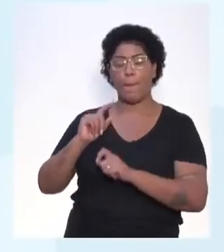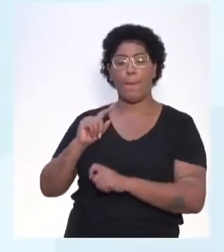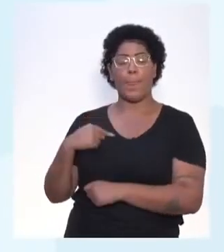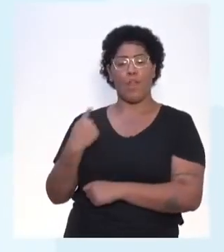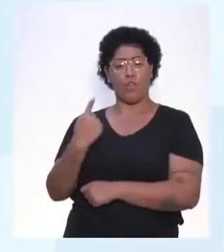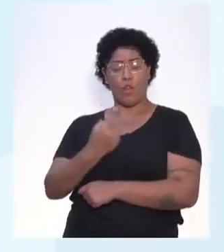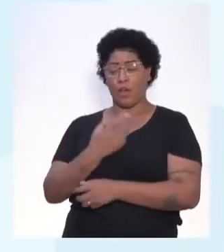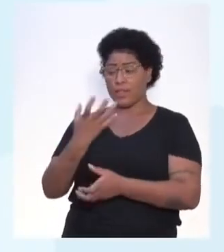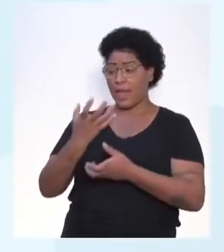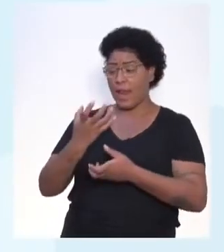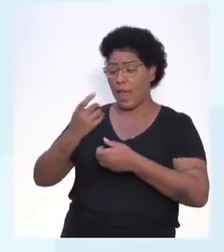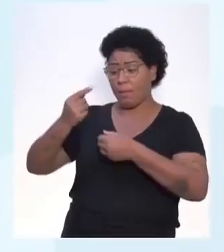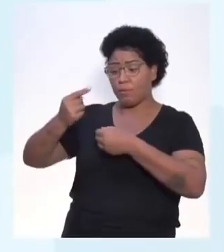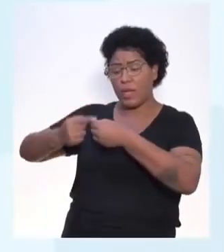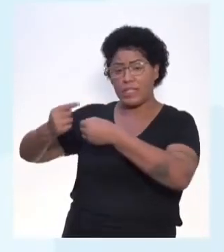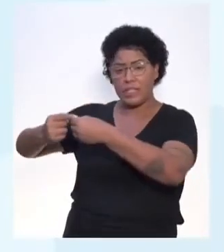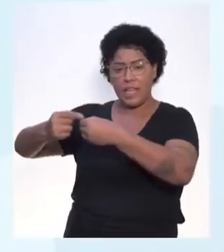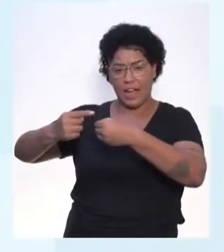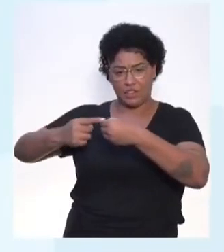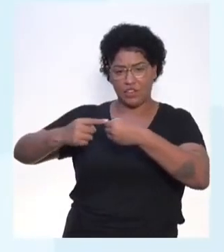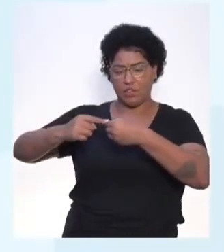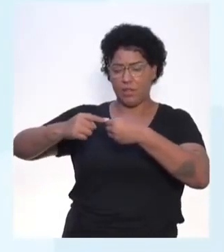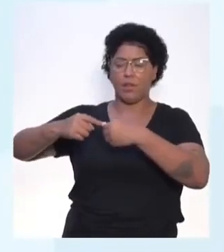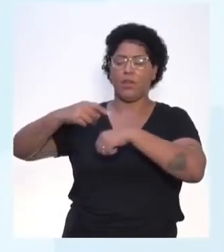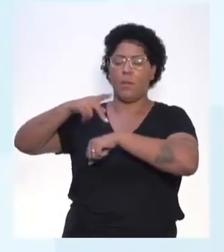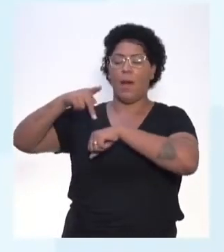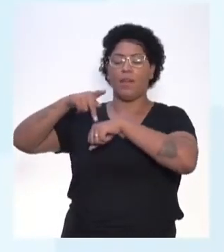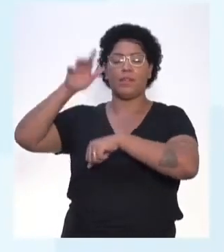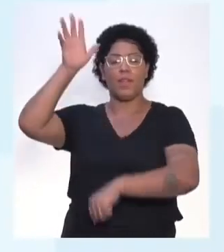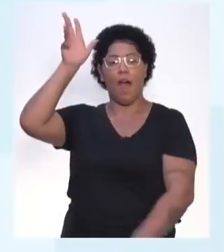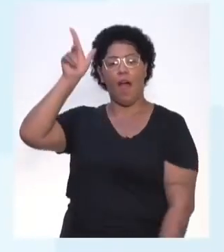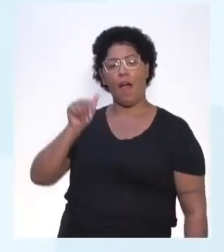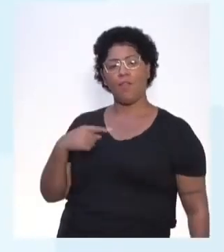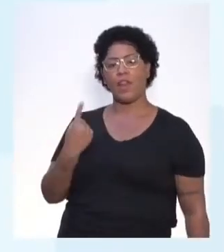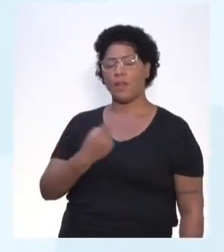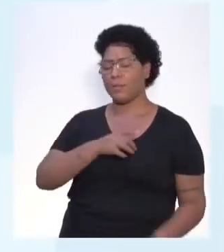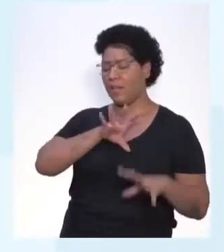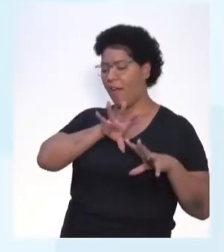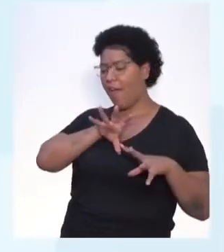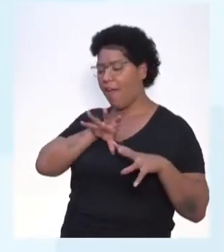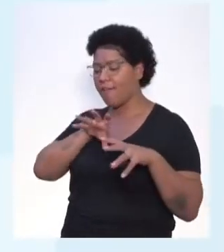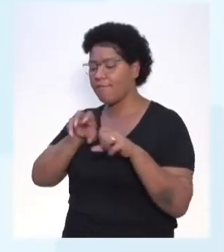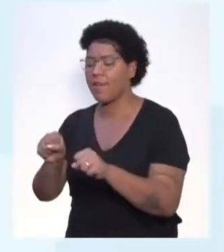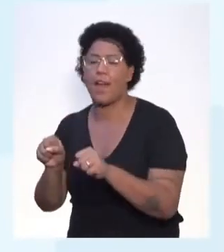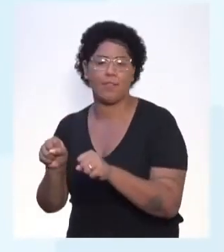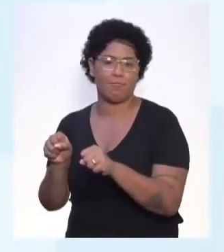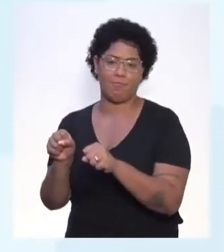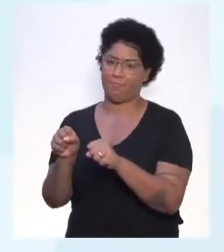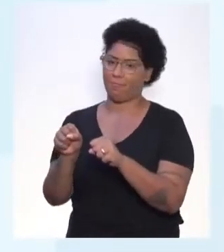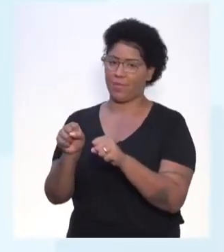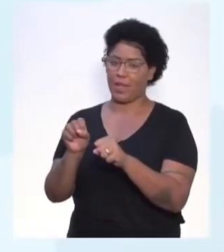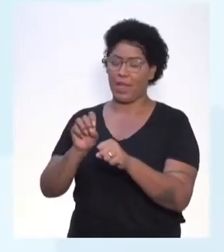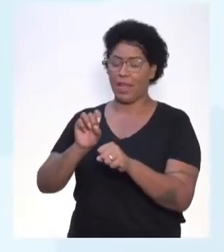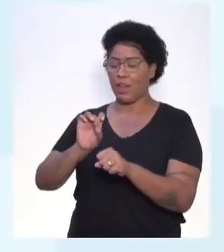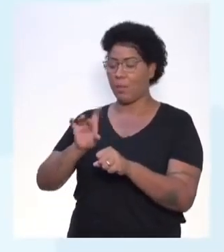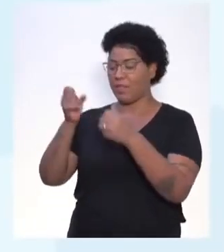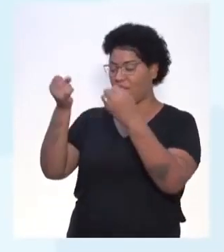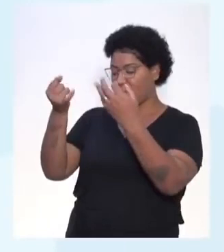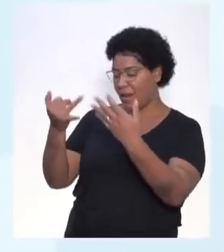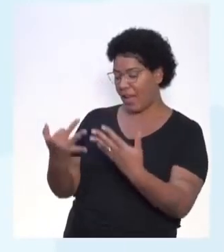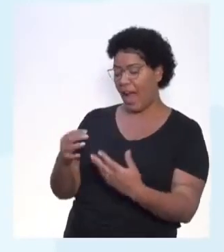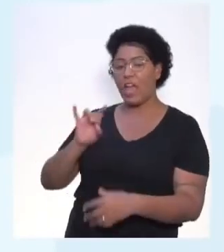mais mercados consumidores, matérias-primas e mão de obra. Não, eles tinham ali as suas teorias e